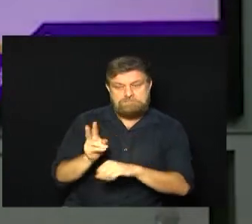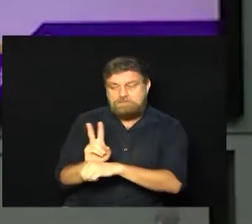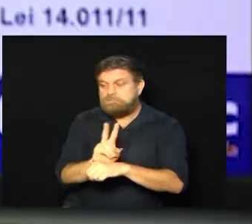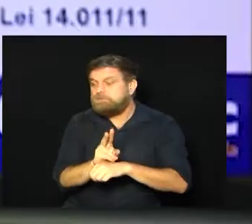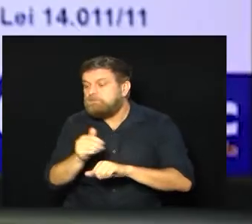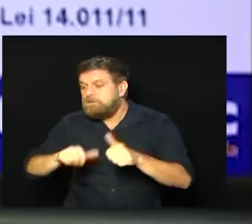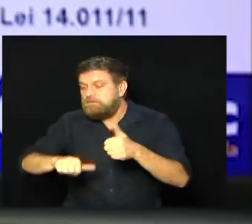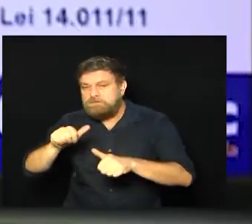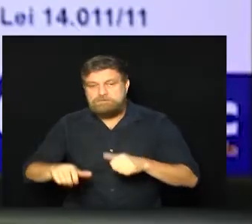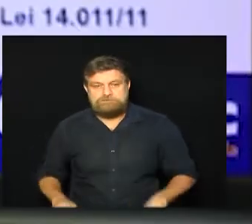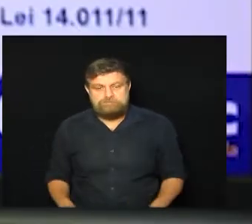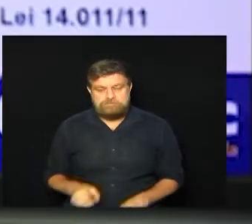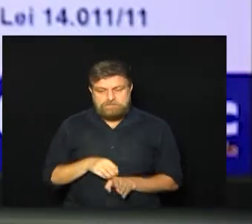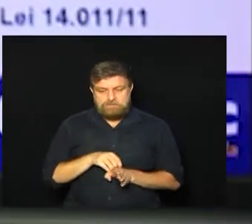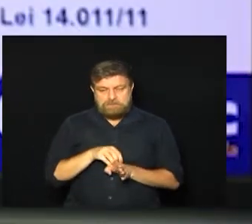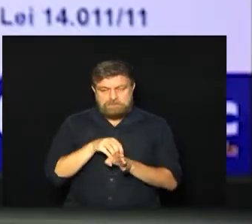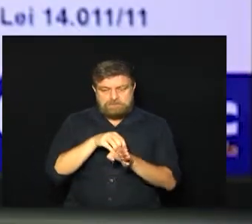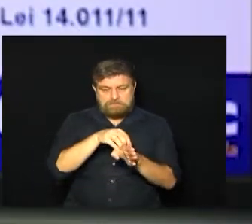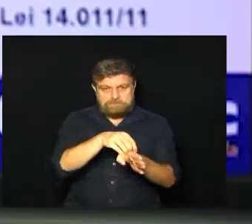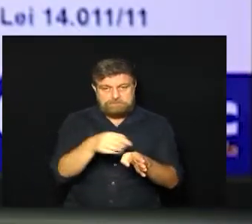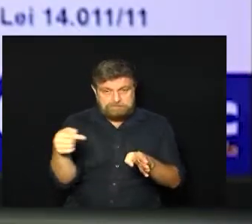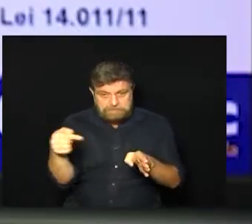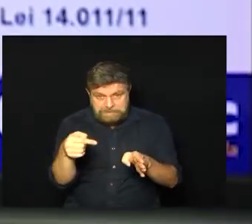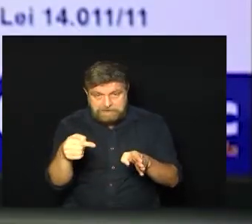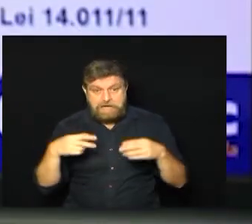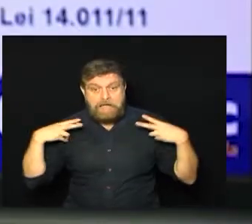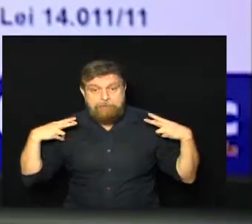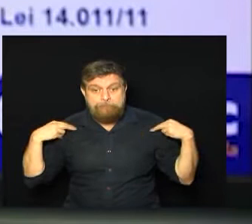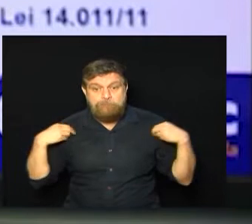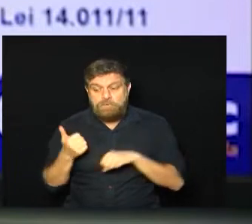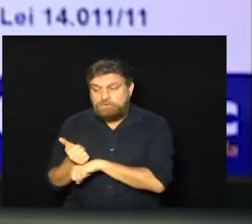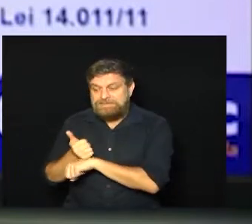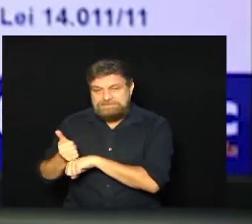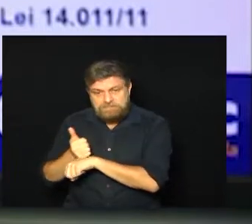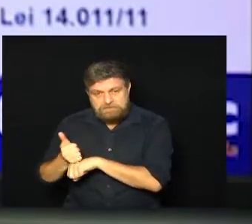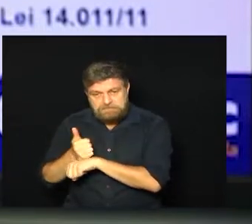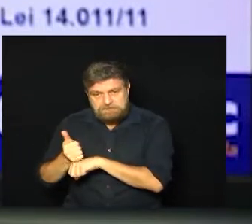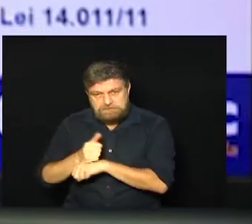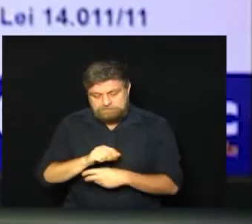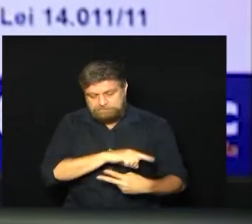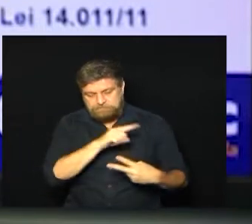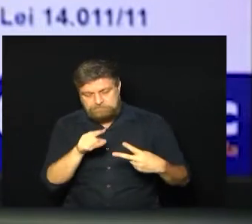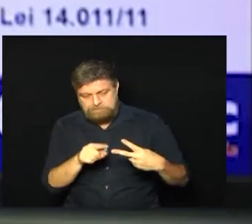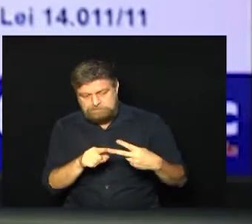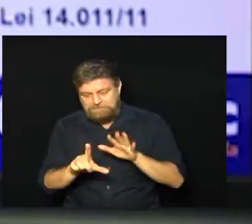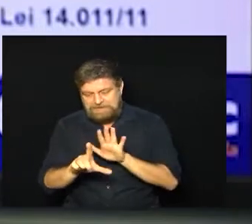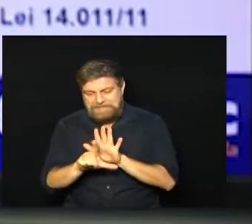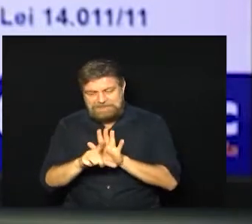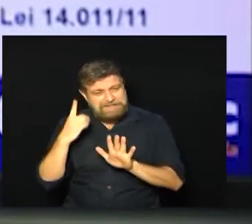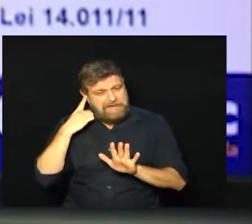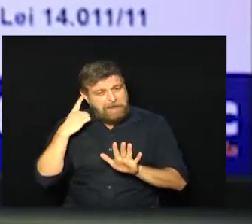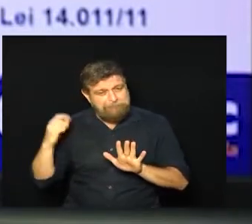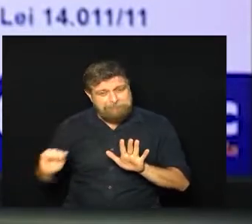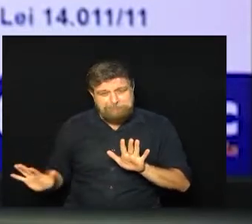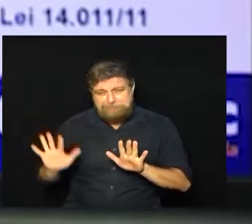A motofrete, como já diz o nome, é somente para os motofretistas. Já a questão da lei da poluição sonora são